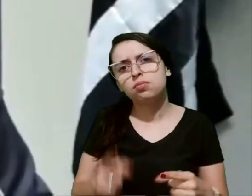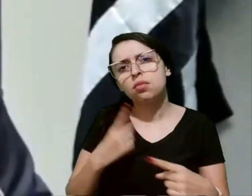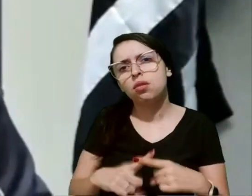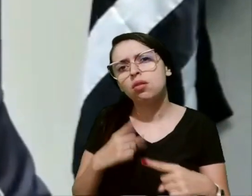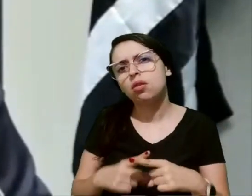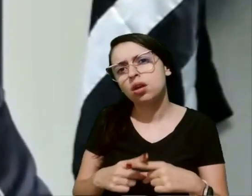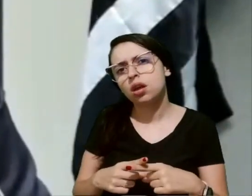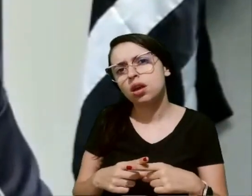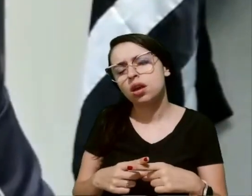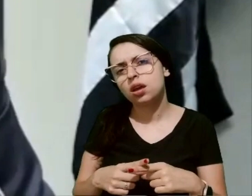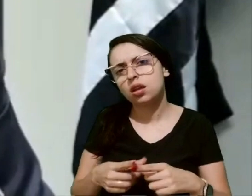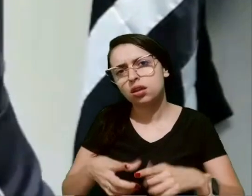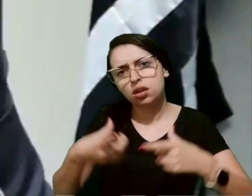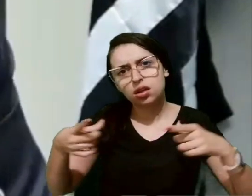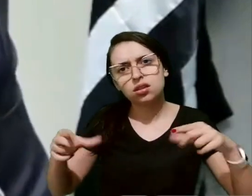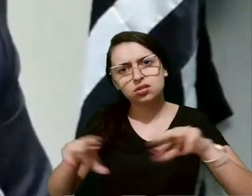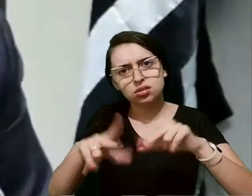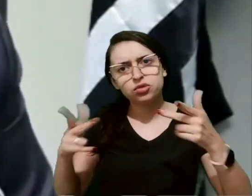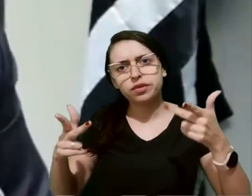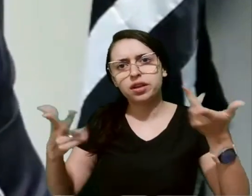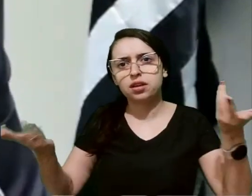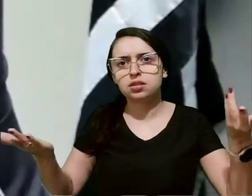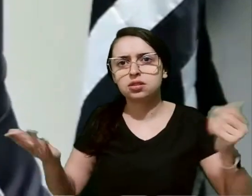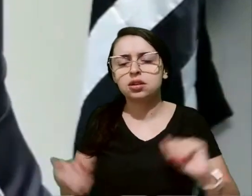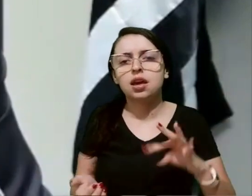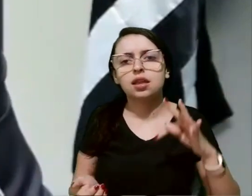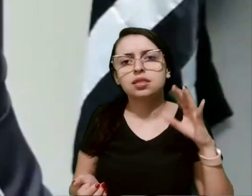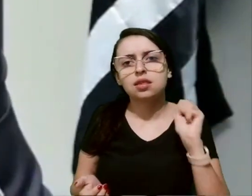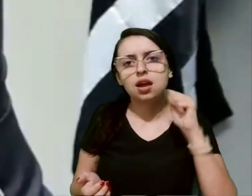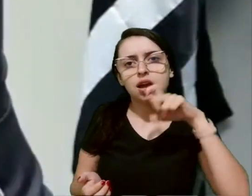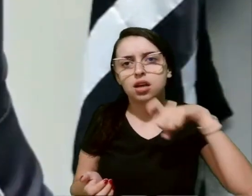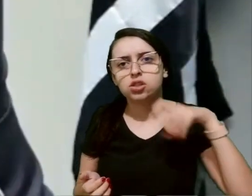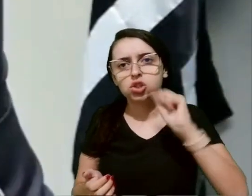por que que a taxa é tão diferente?